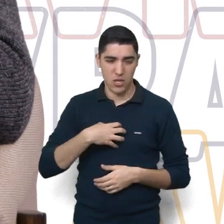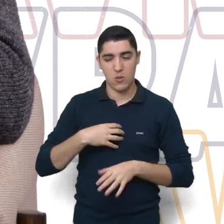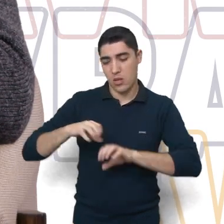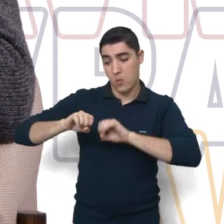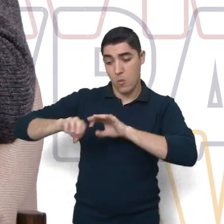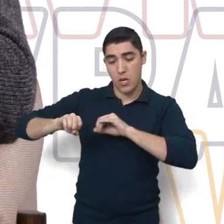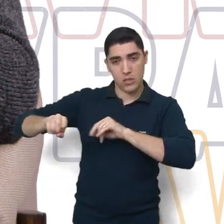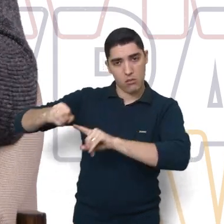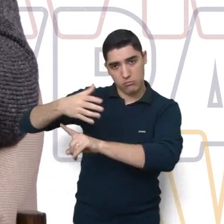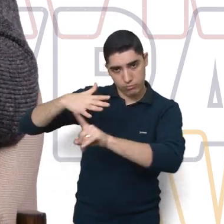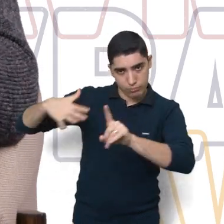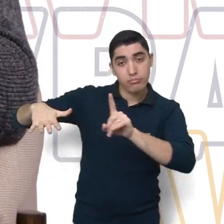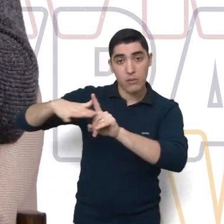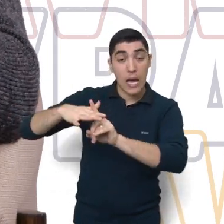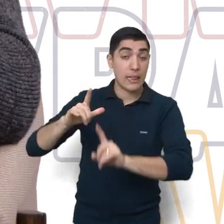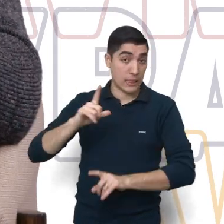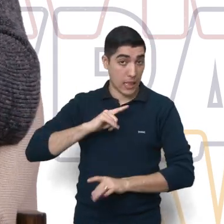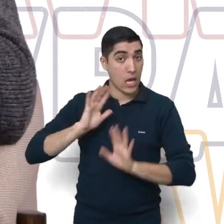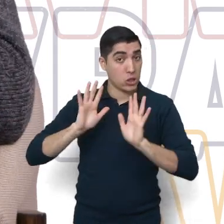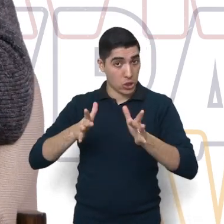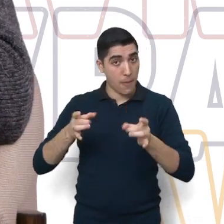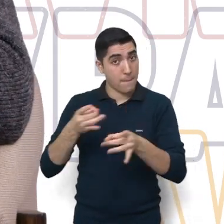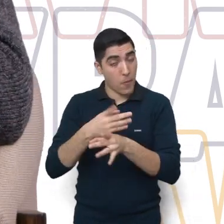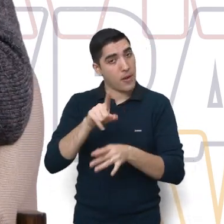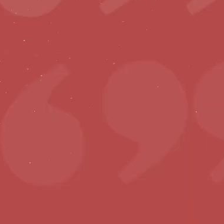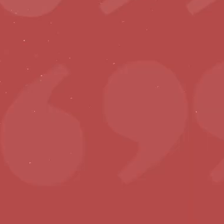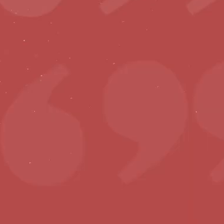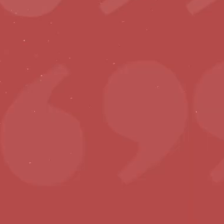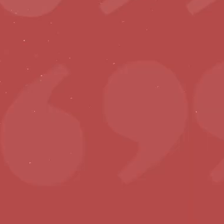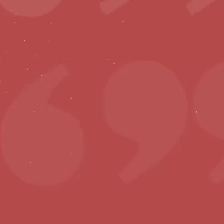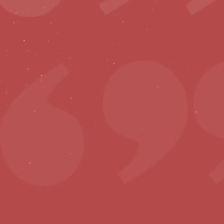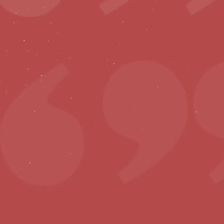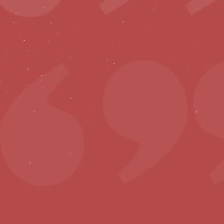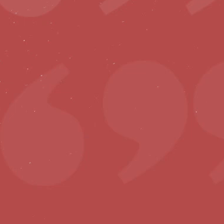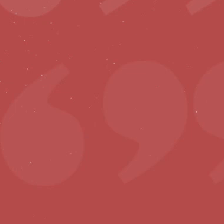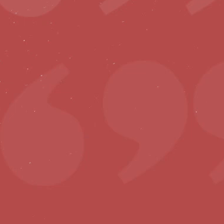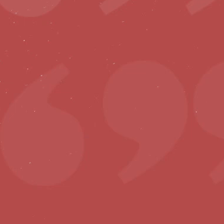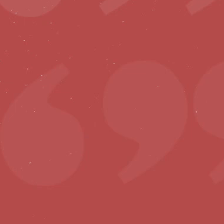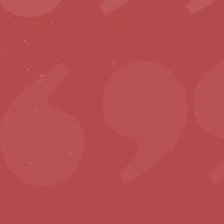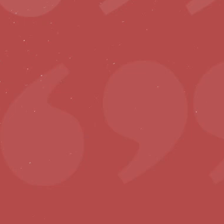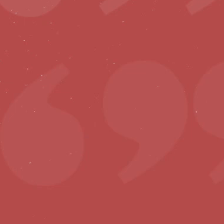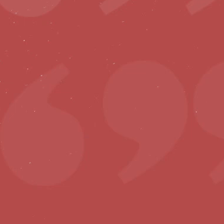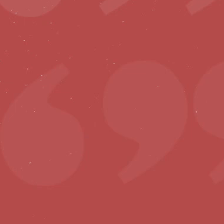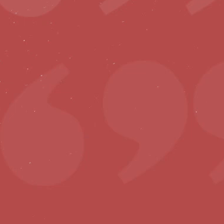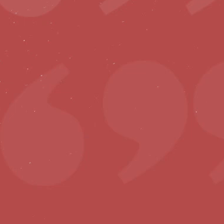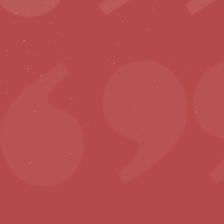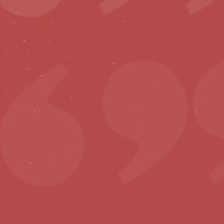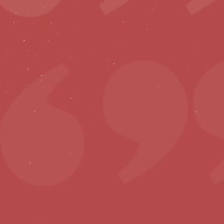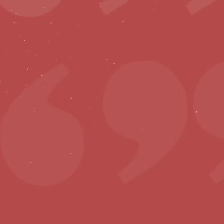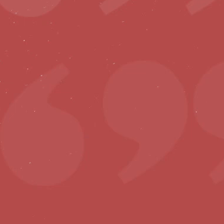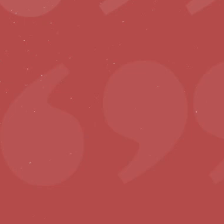elas existem e são extremamente importantes Quais são as leis que protegem o meio ambiente